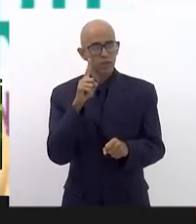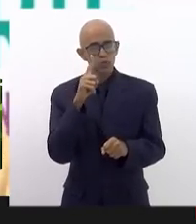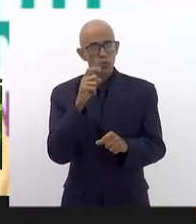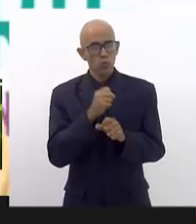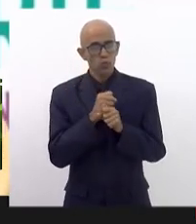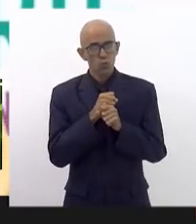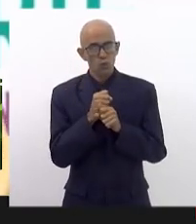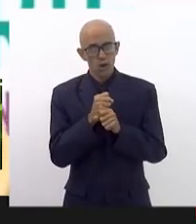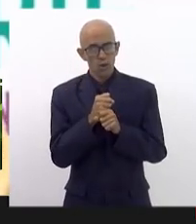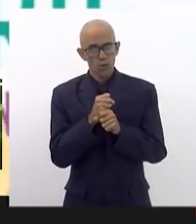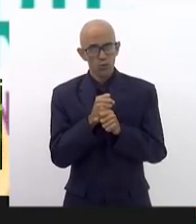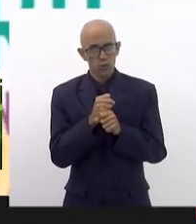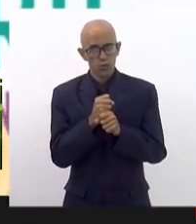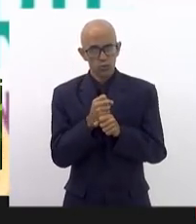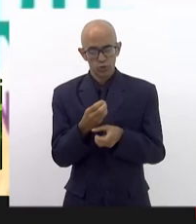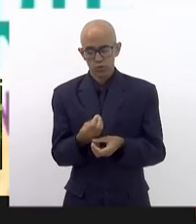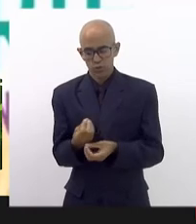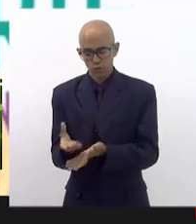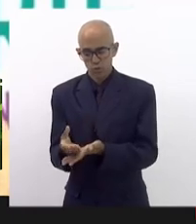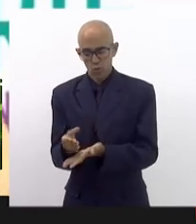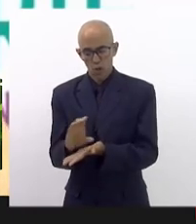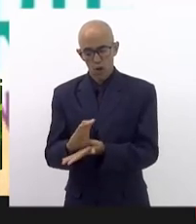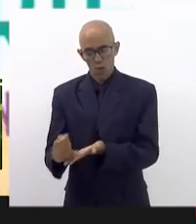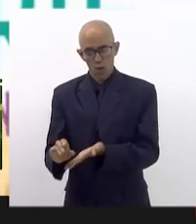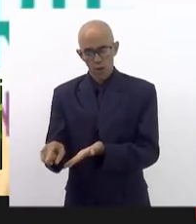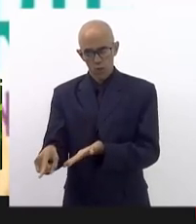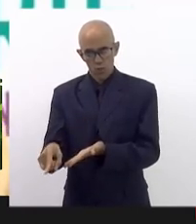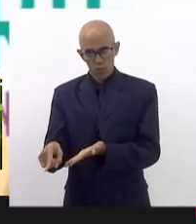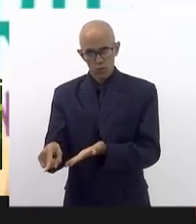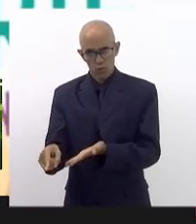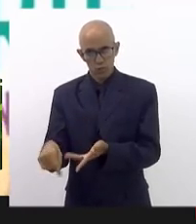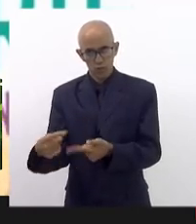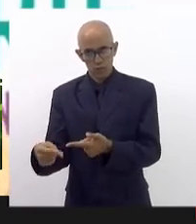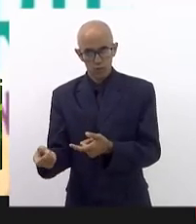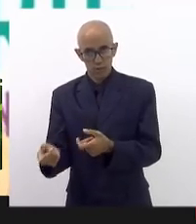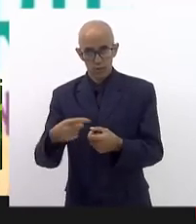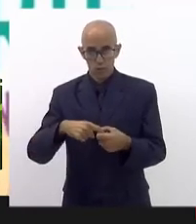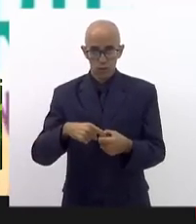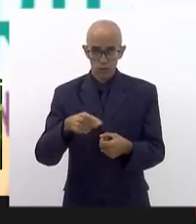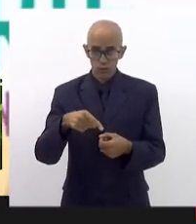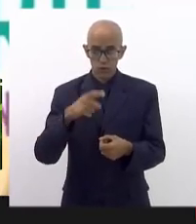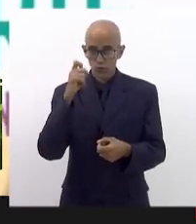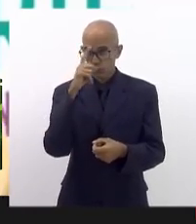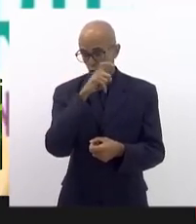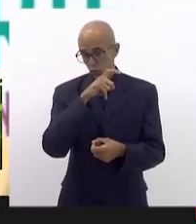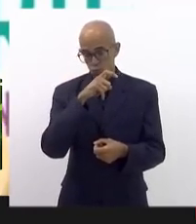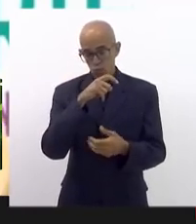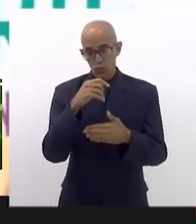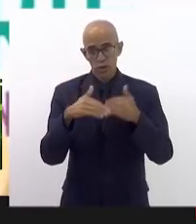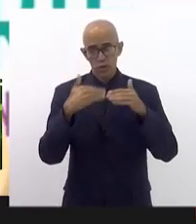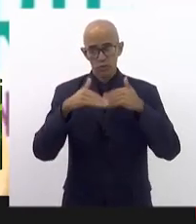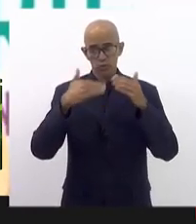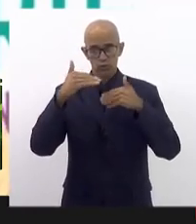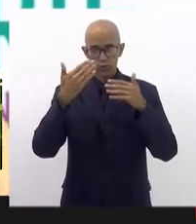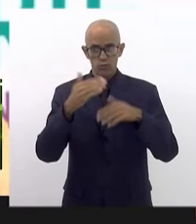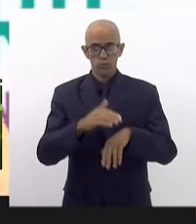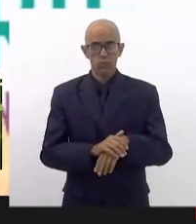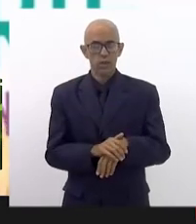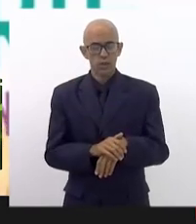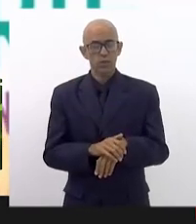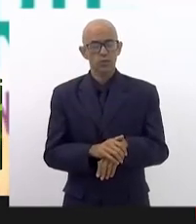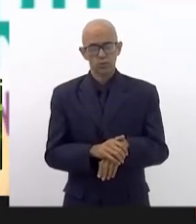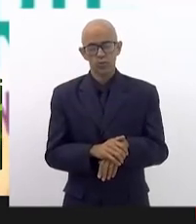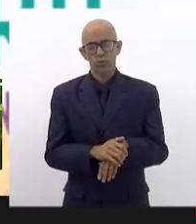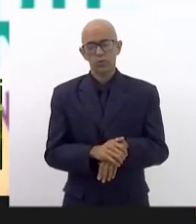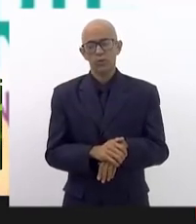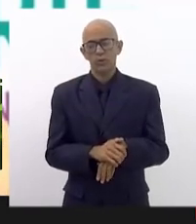de recursos, digamos assim, dificulta a qualidade da própria ciência, tecnologia e inovação que a gente venha a